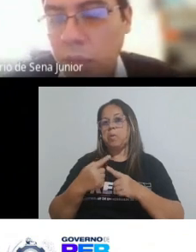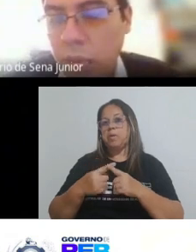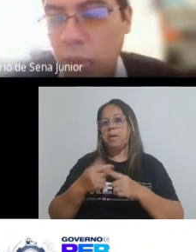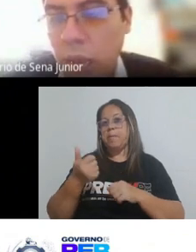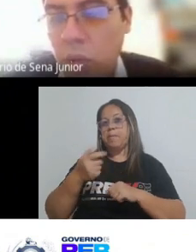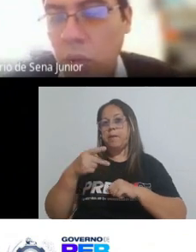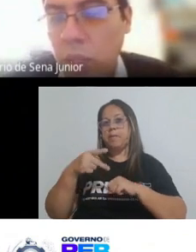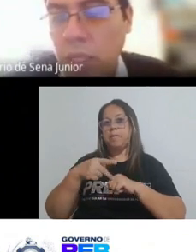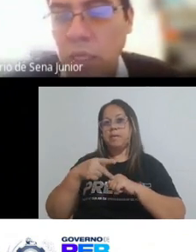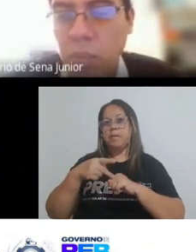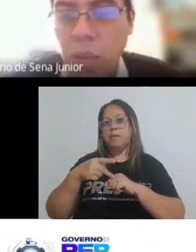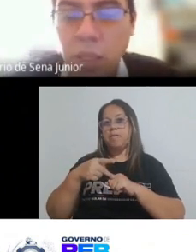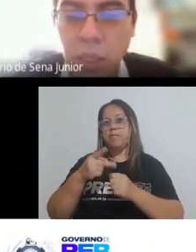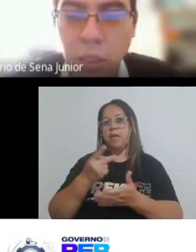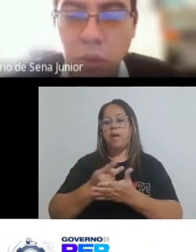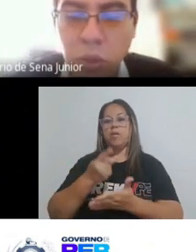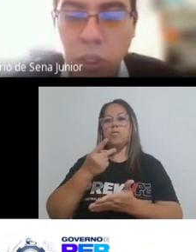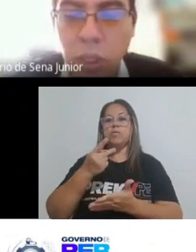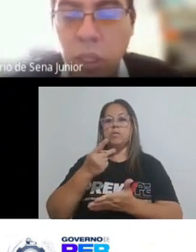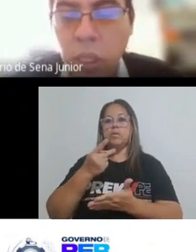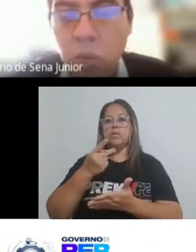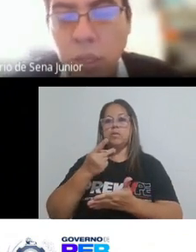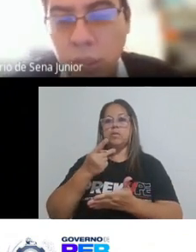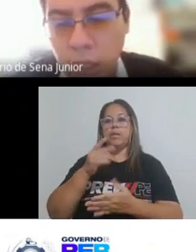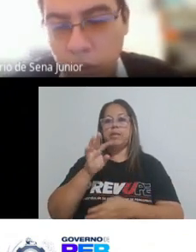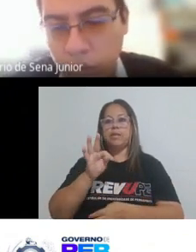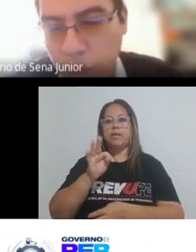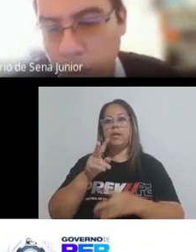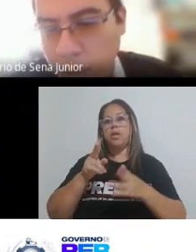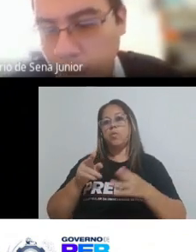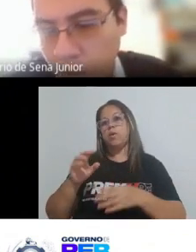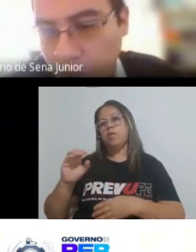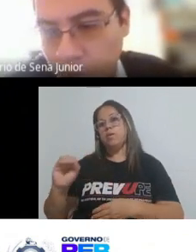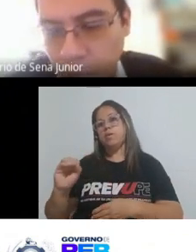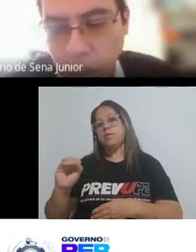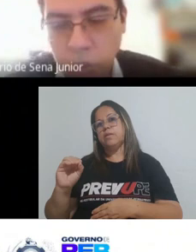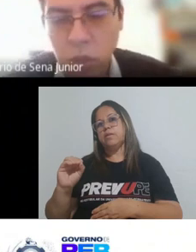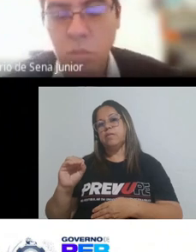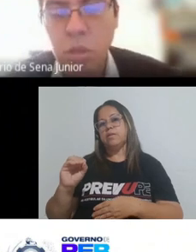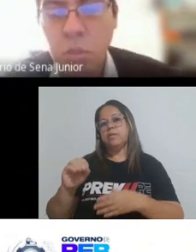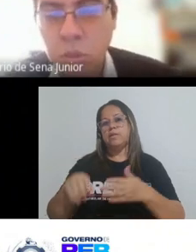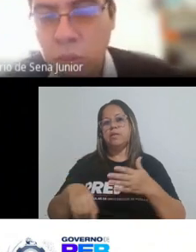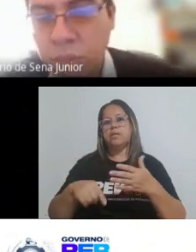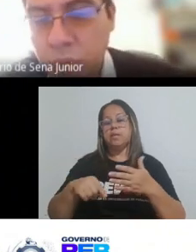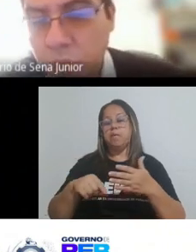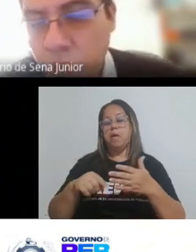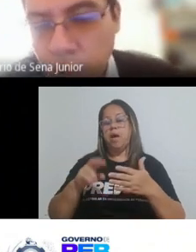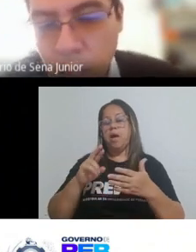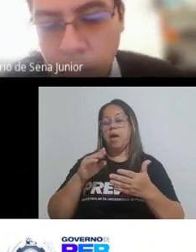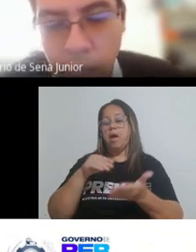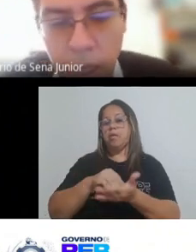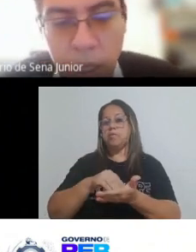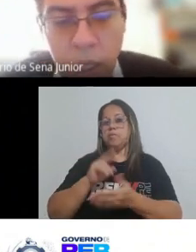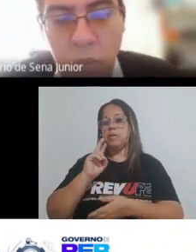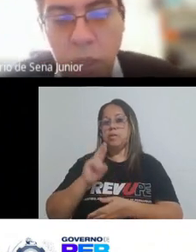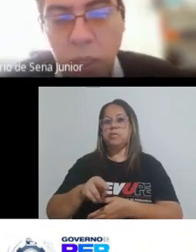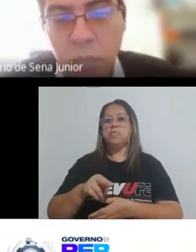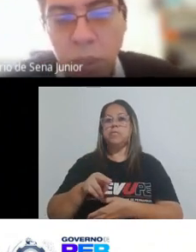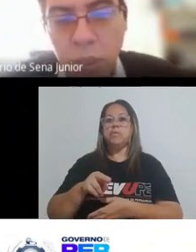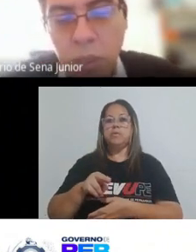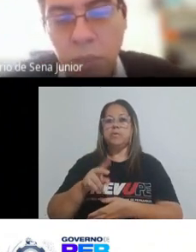pedra acontece a partir do chante T igual a zero. Então, essa última resposta podemos desconsiderá-la